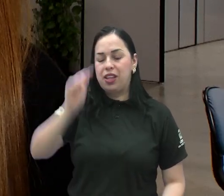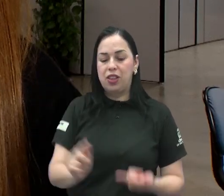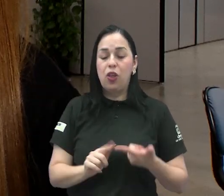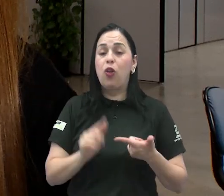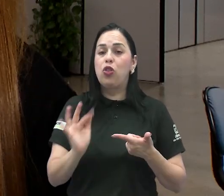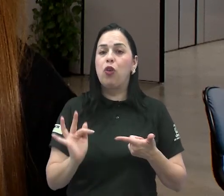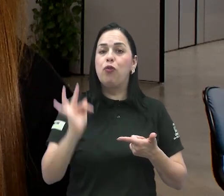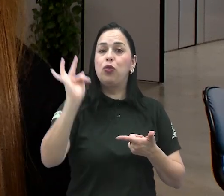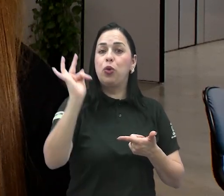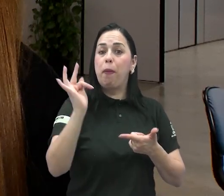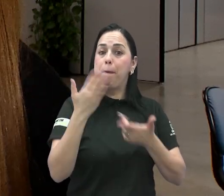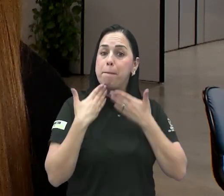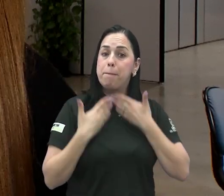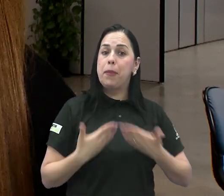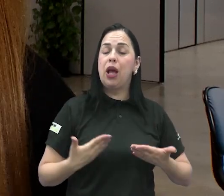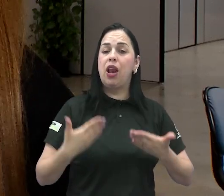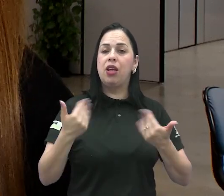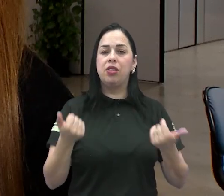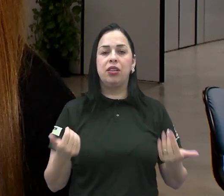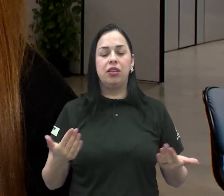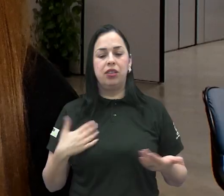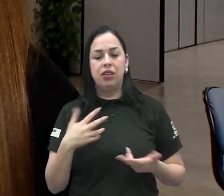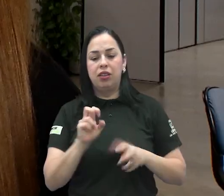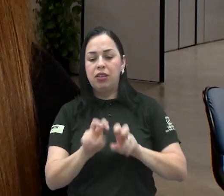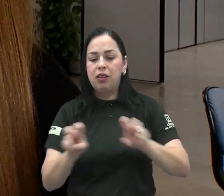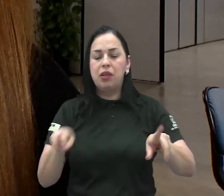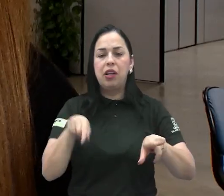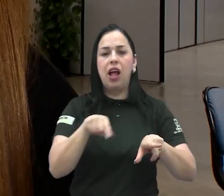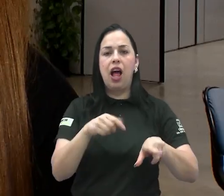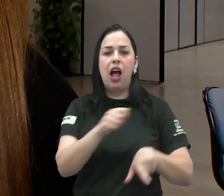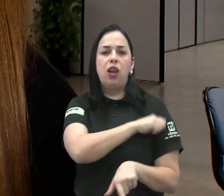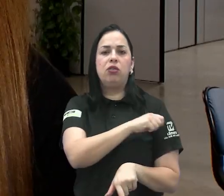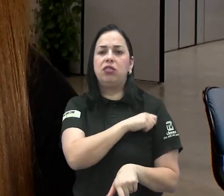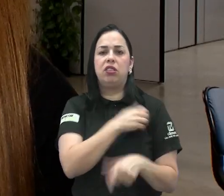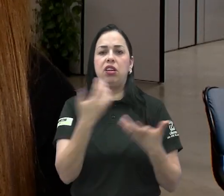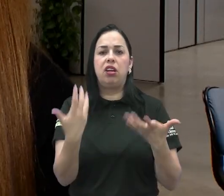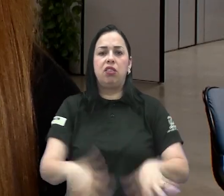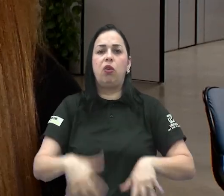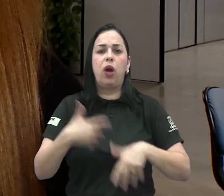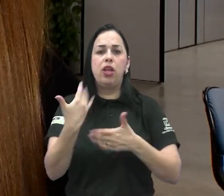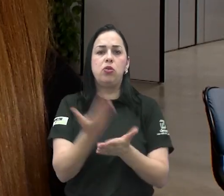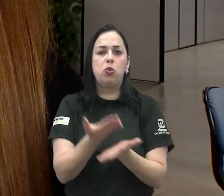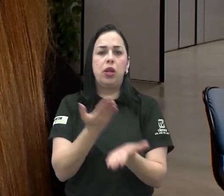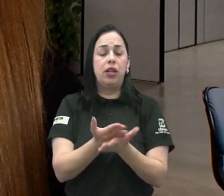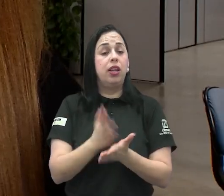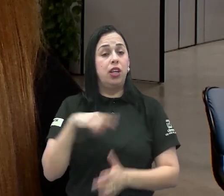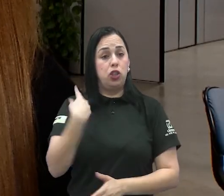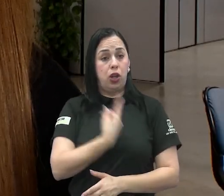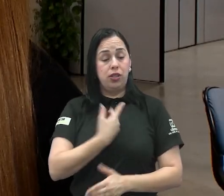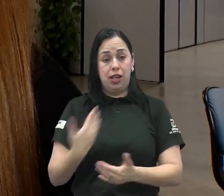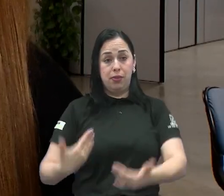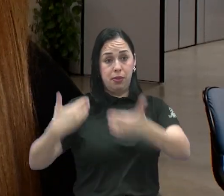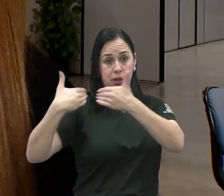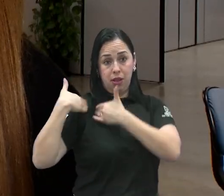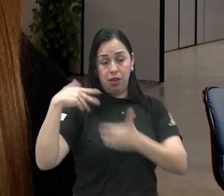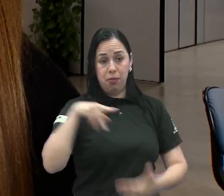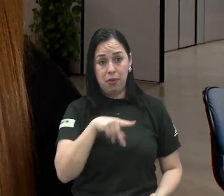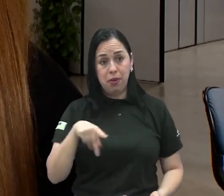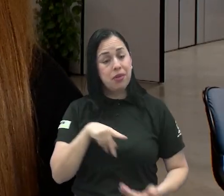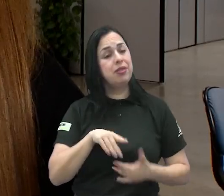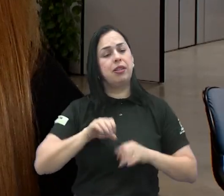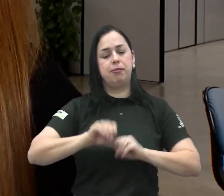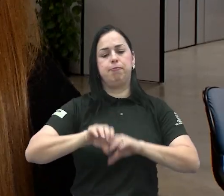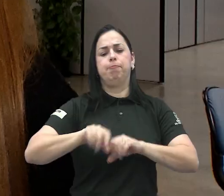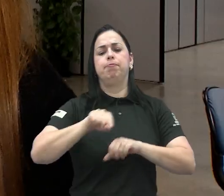E que ele possa ter um futuro, sim, brilhante, né? Porque a gente vê muitos alunos desmotivados, né? E o nosso papel ali como